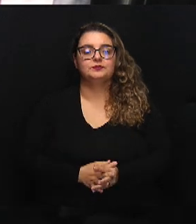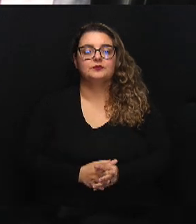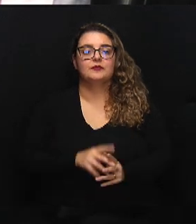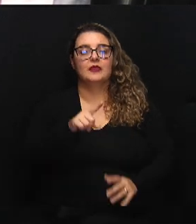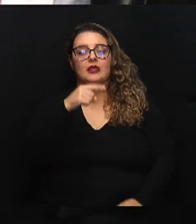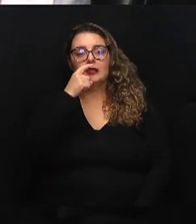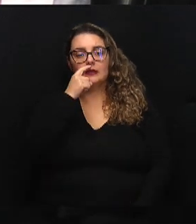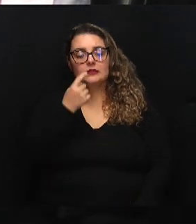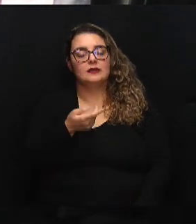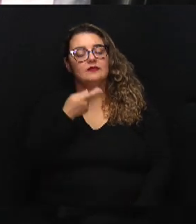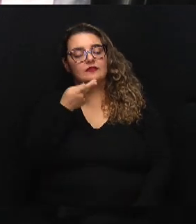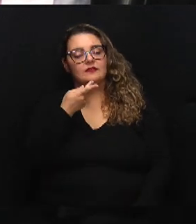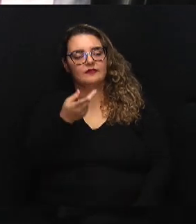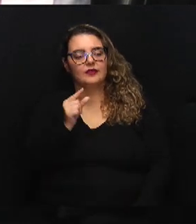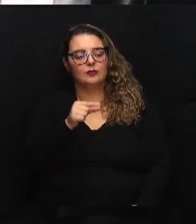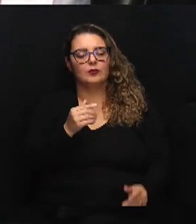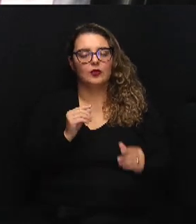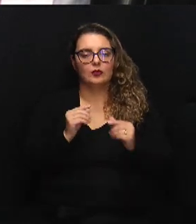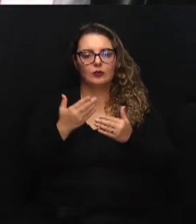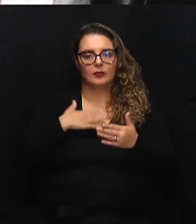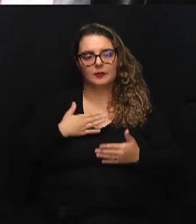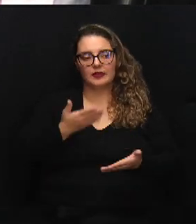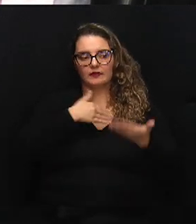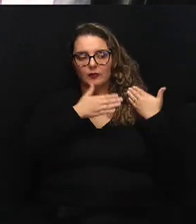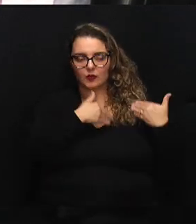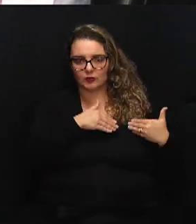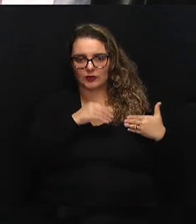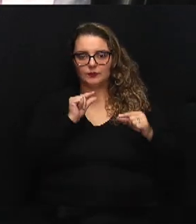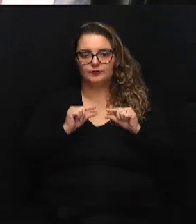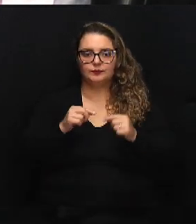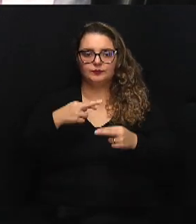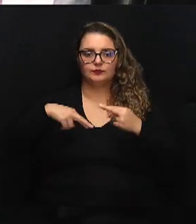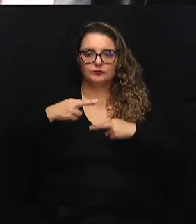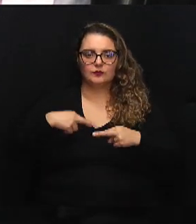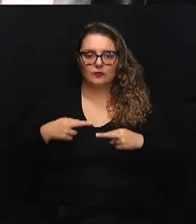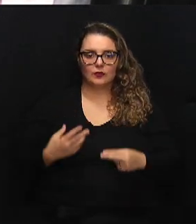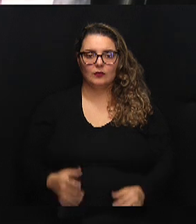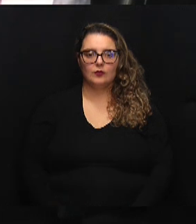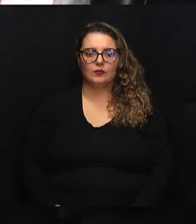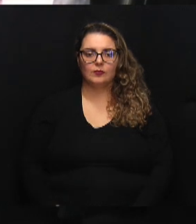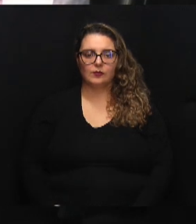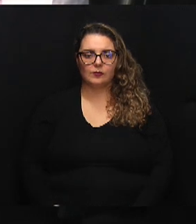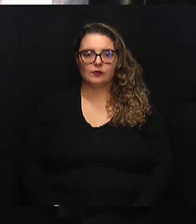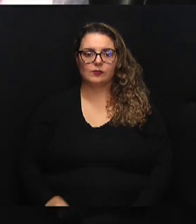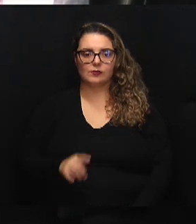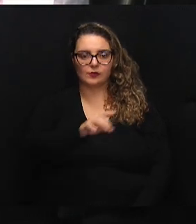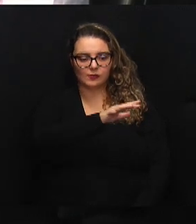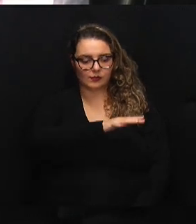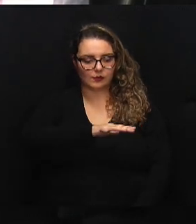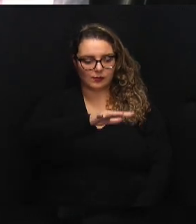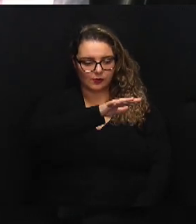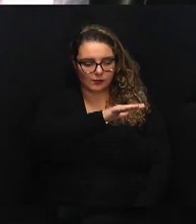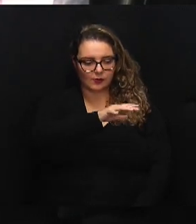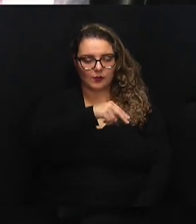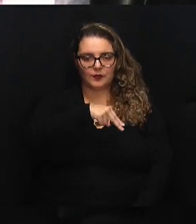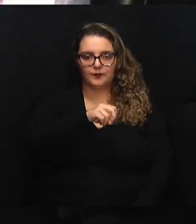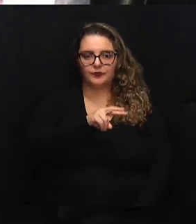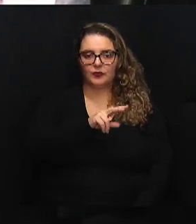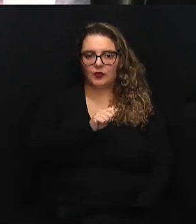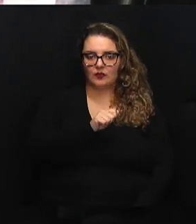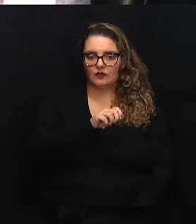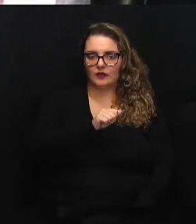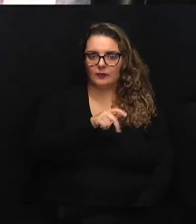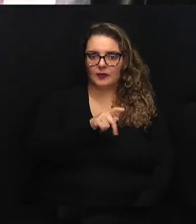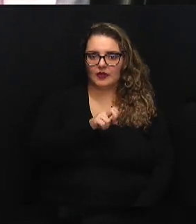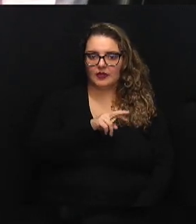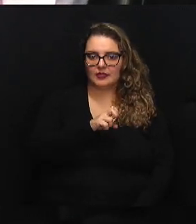vamos voltar, né, sobre a questão da sua relação com o distrito de Nova Aparecida. A gente sabe que